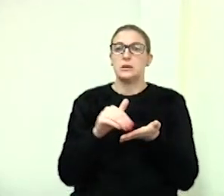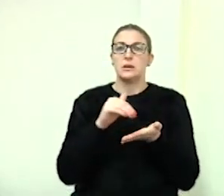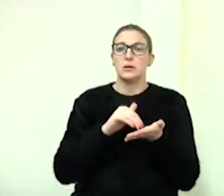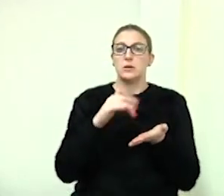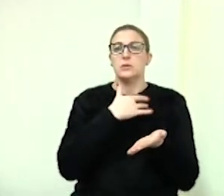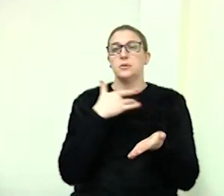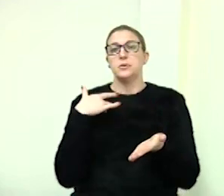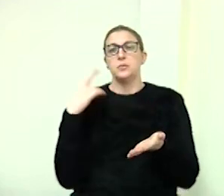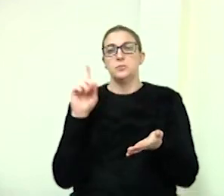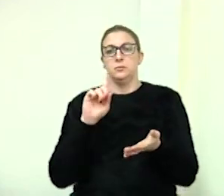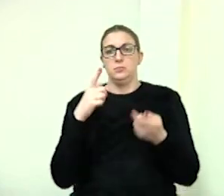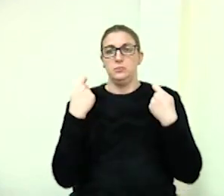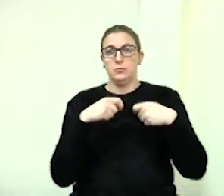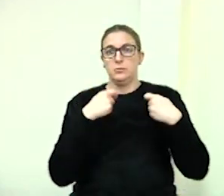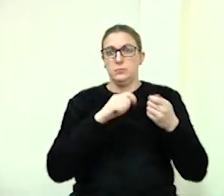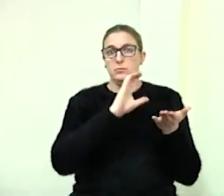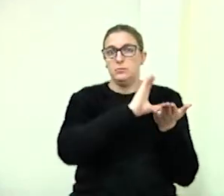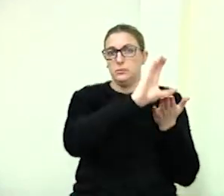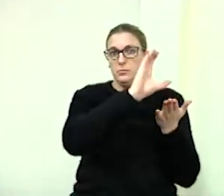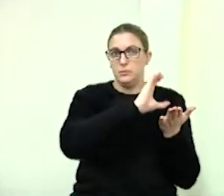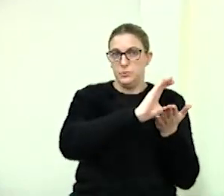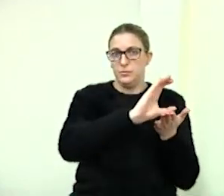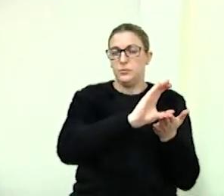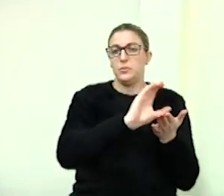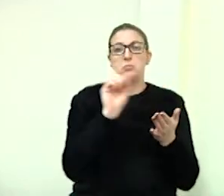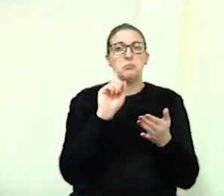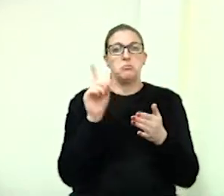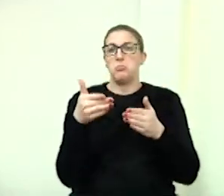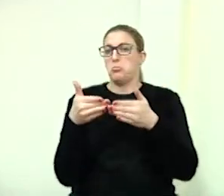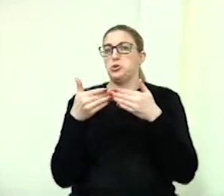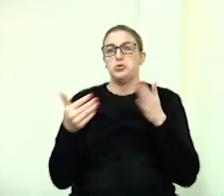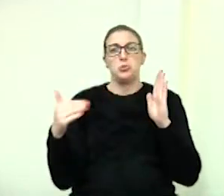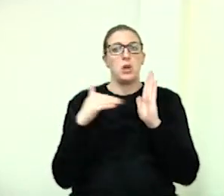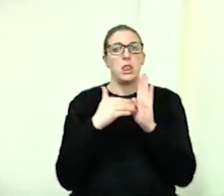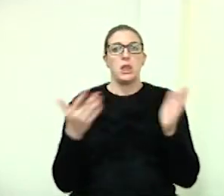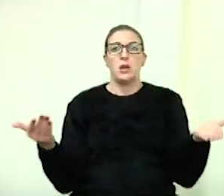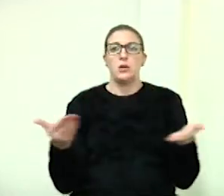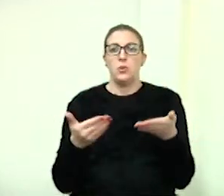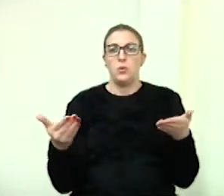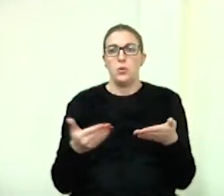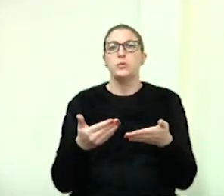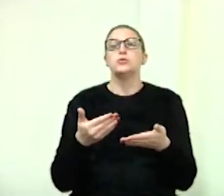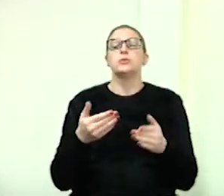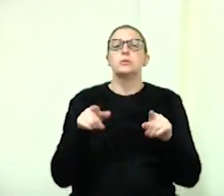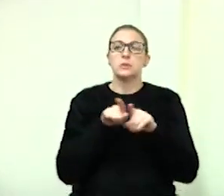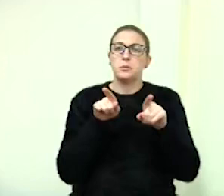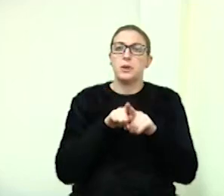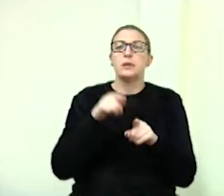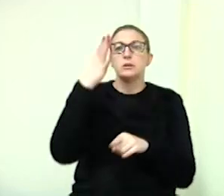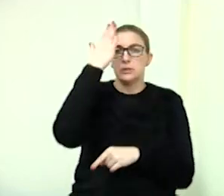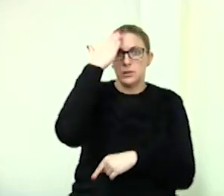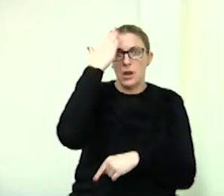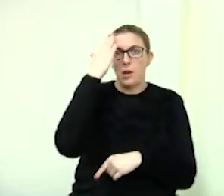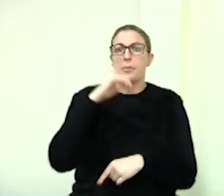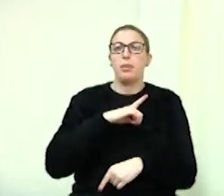precisa desse recurso, ao que tudo indica, porque não pediu até hoje, e justamente porque a gente sabe que vem outros recursos também para a área da saúde, veio o